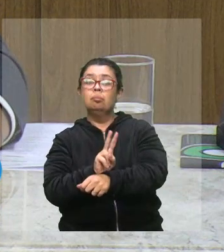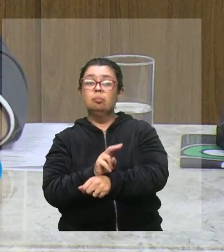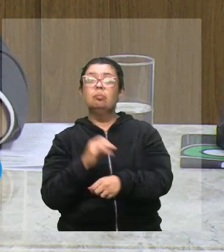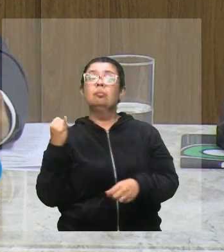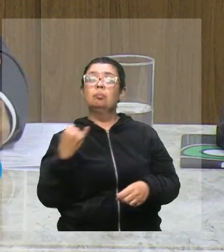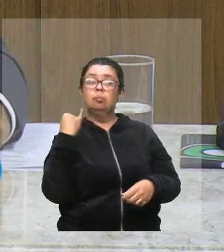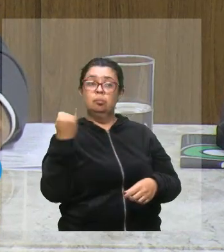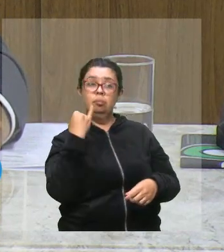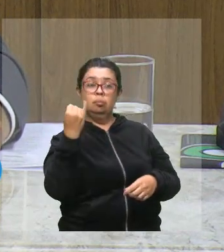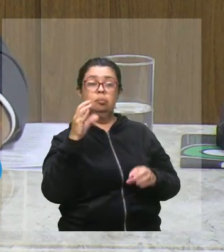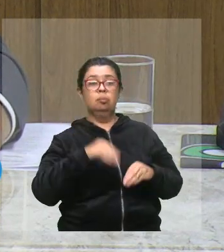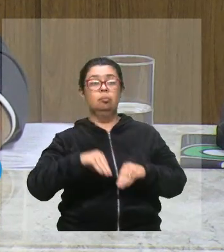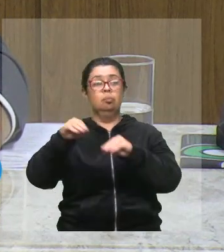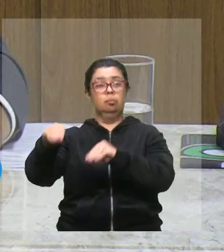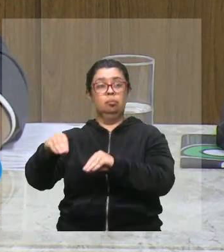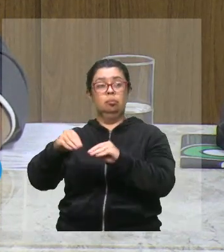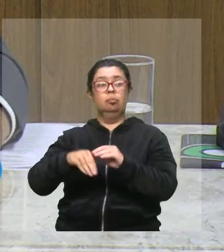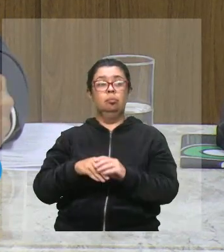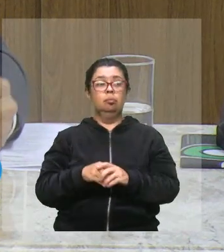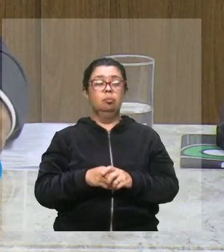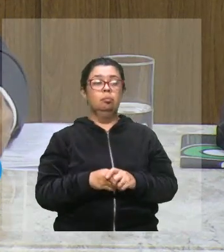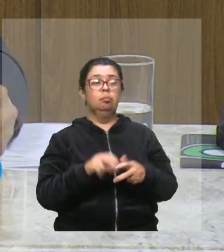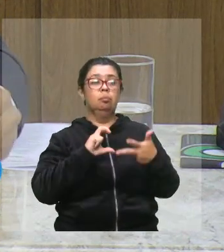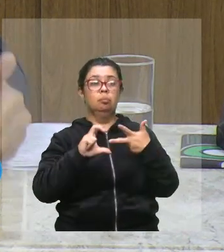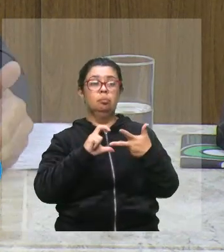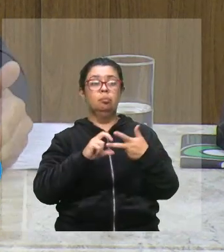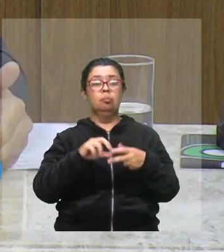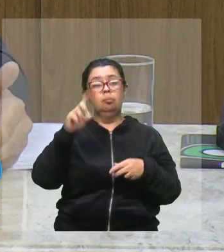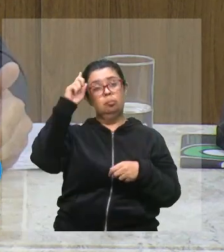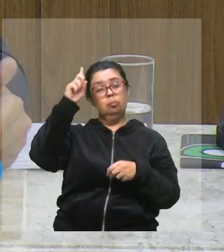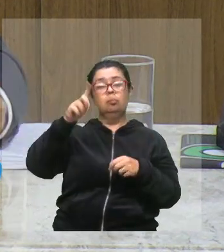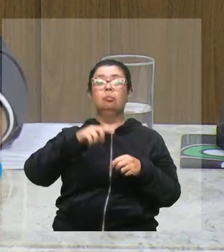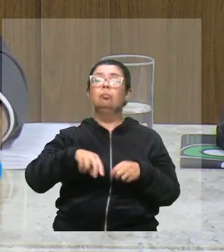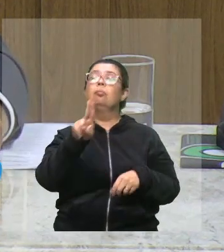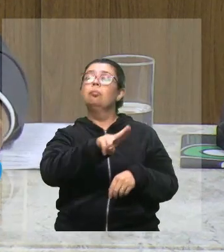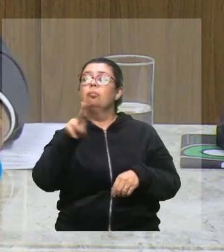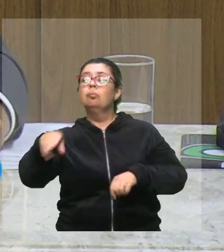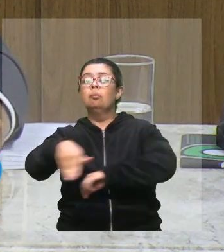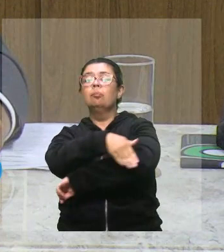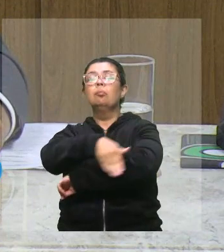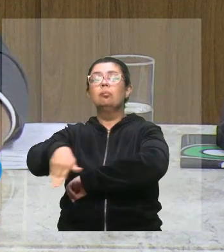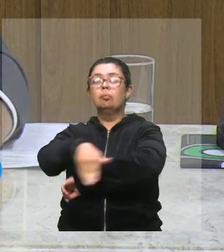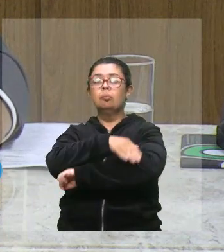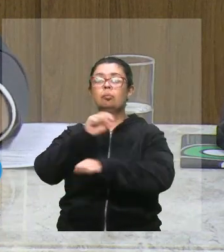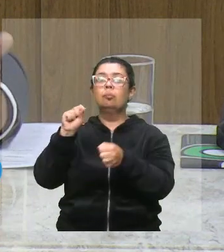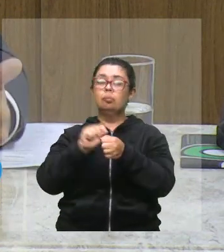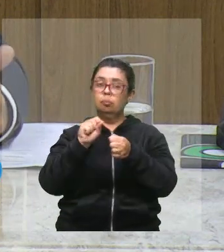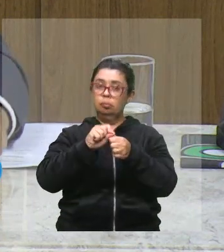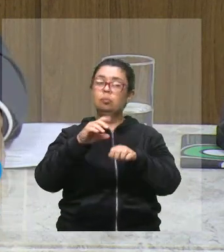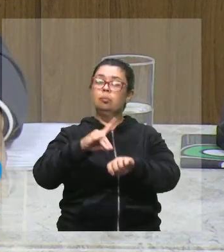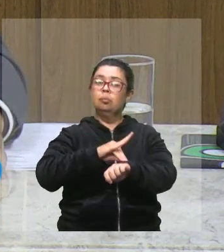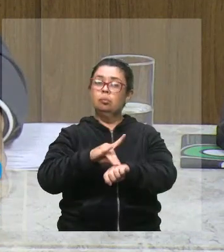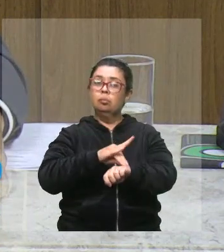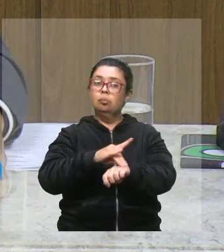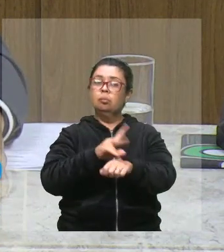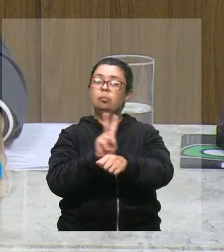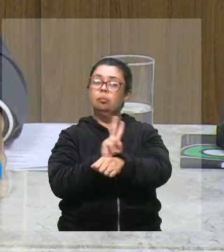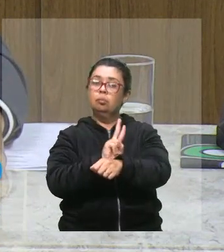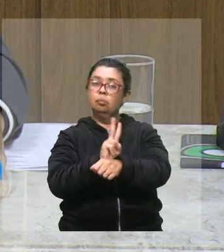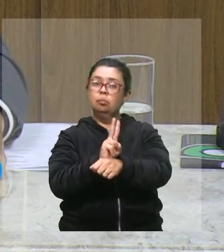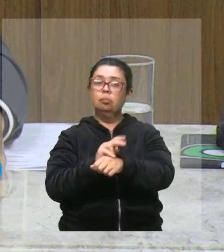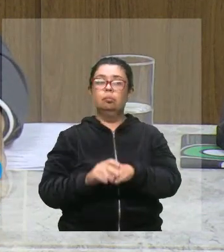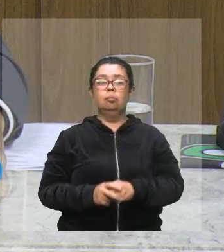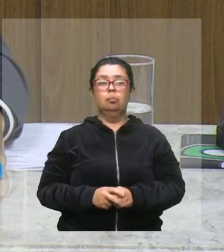interessante se a gente adiasse esse projeto para o Executivo encaminhar a relação de ruas que vão ser contempladas com esse recurso, para a gente poder fiscalizar a execução